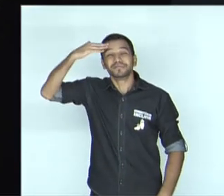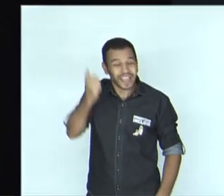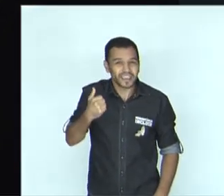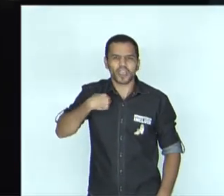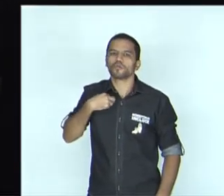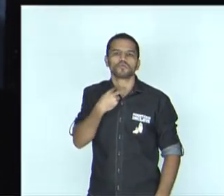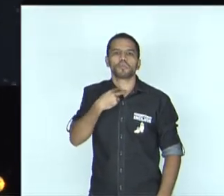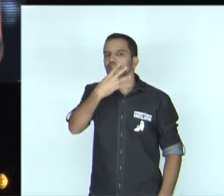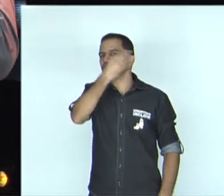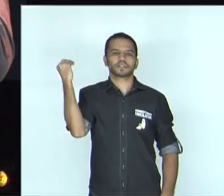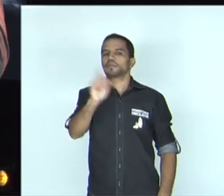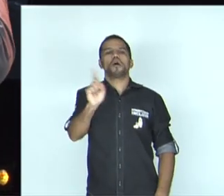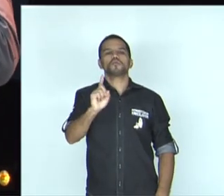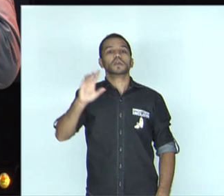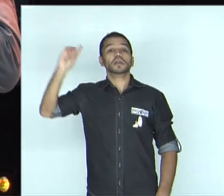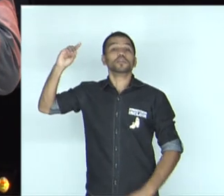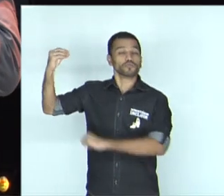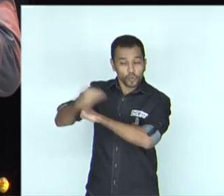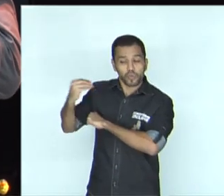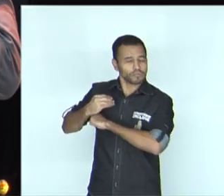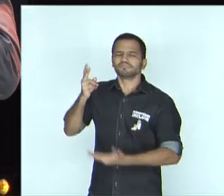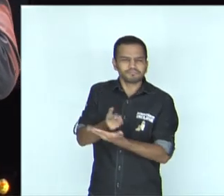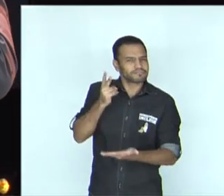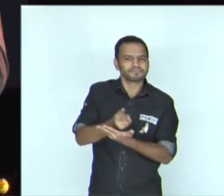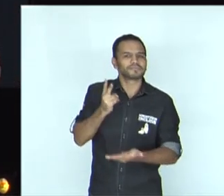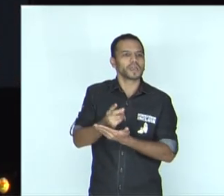eu confio nessa palavra, ou então para agora.